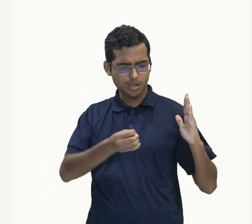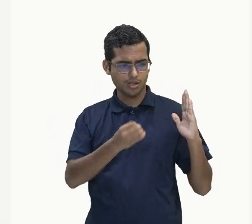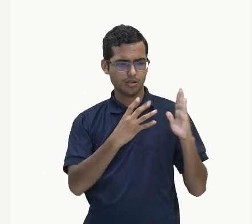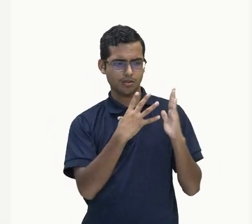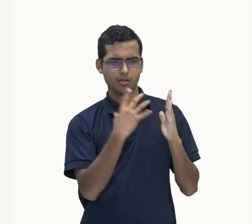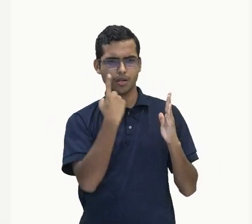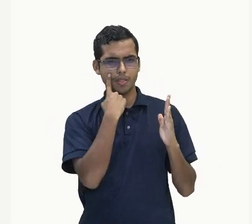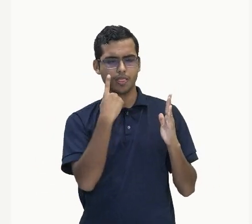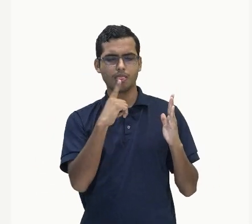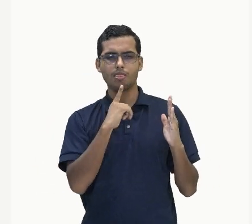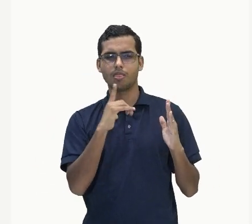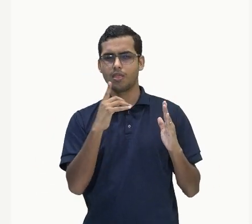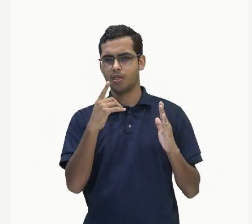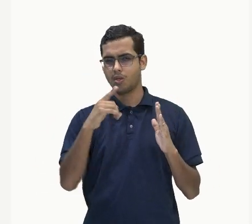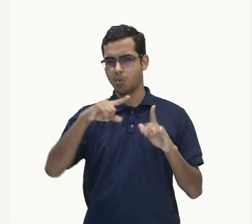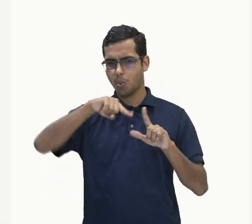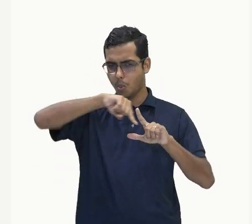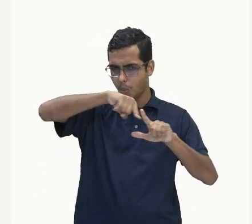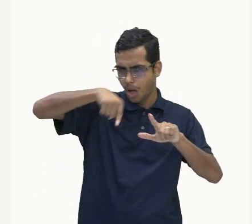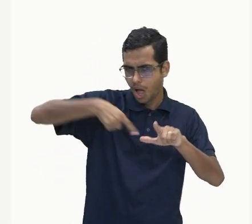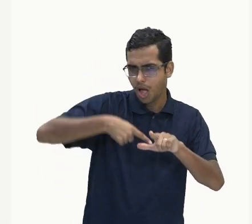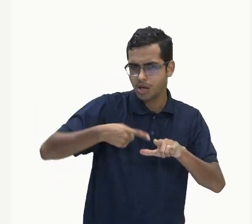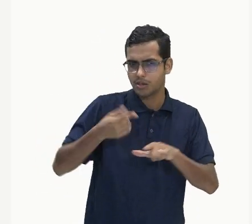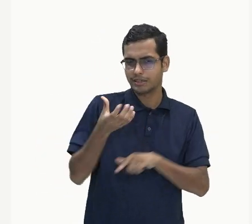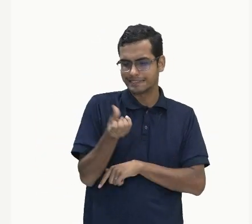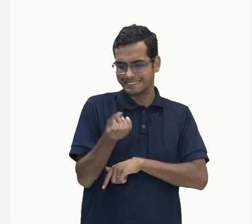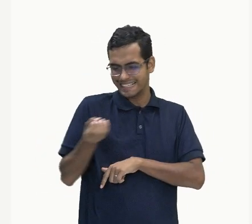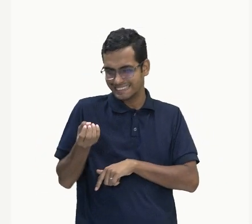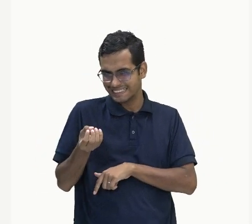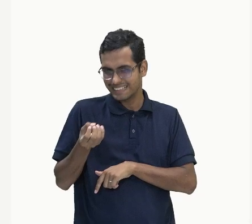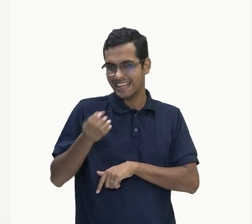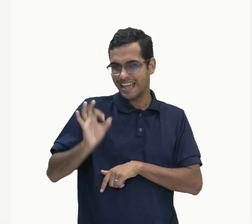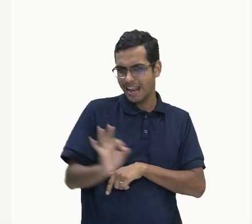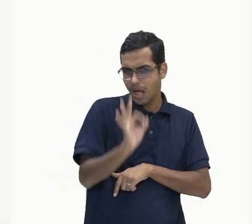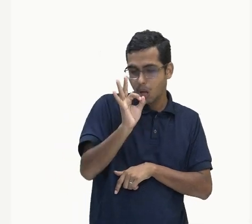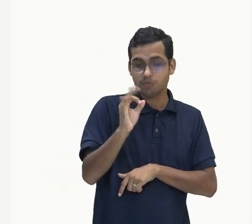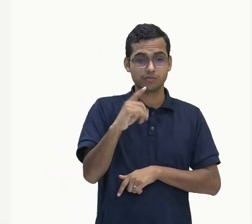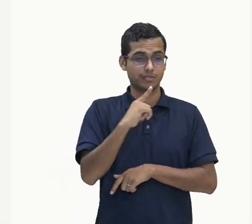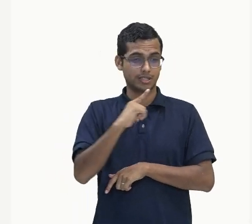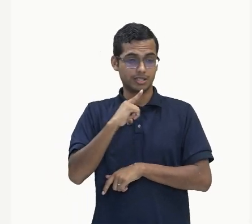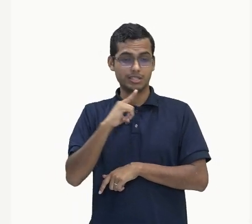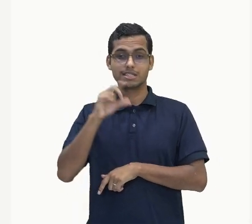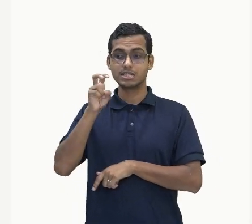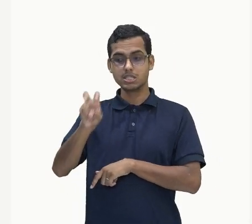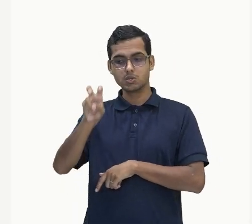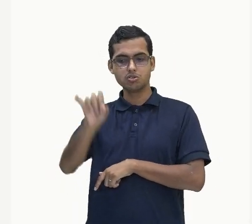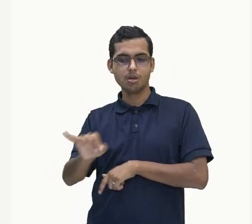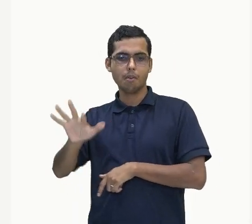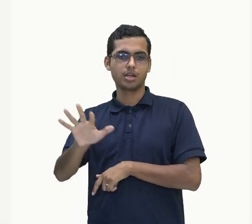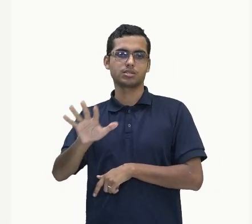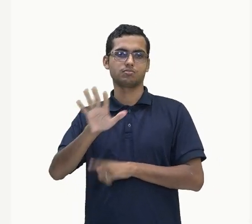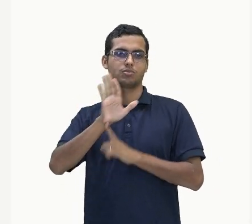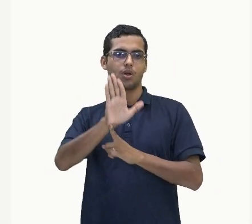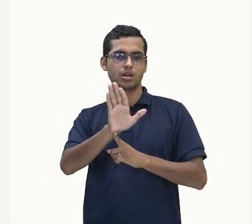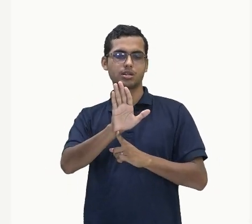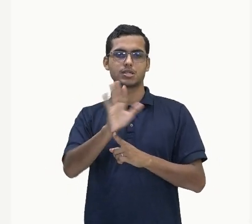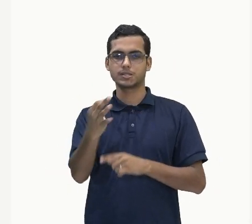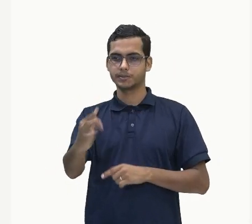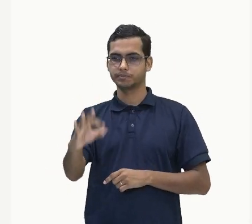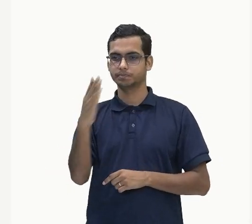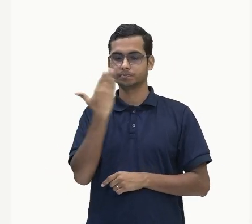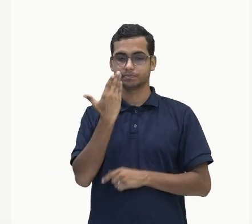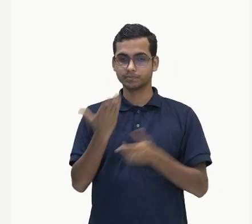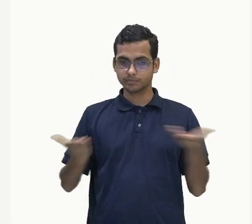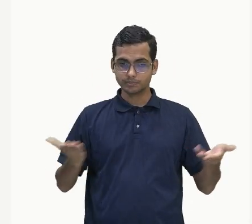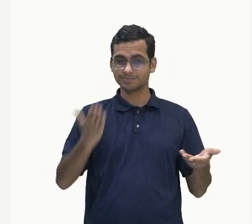5 imagens formadas. Isso é o caso dos espelhos planos. Ok, pessoal? Agora nós vamos saber um